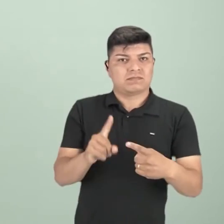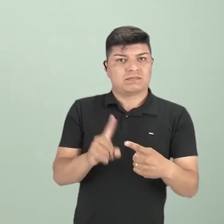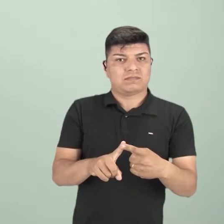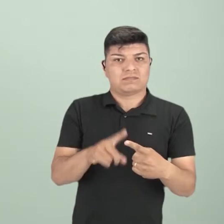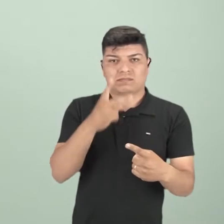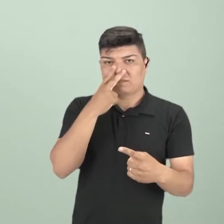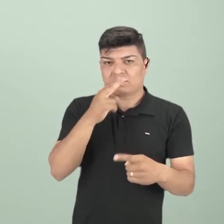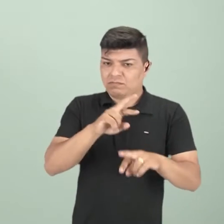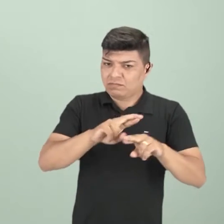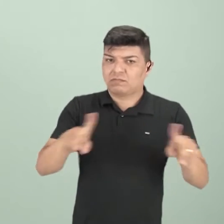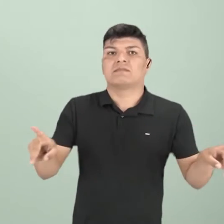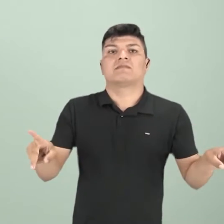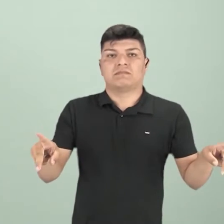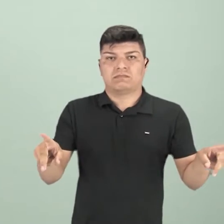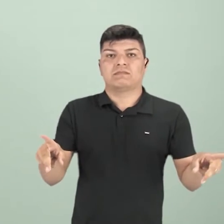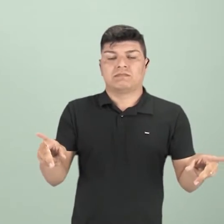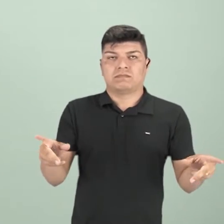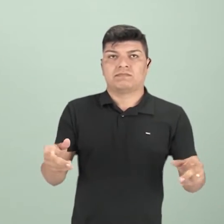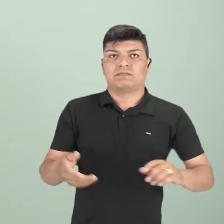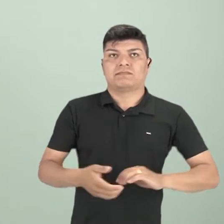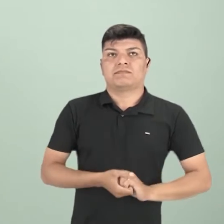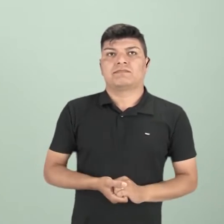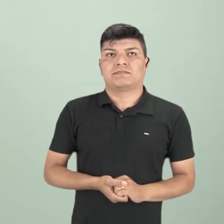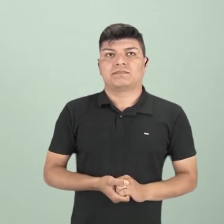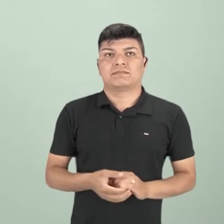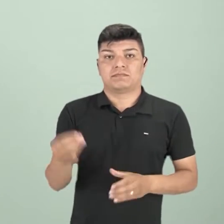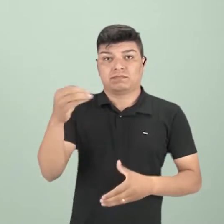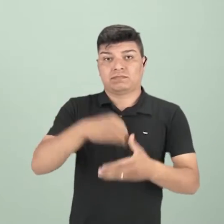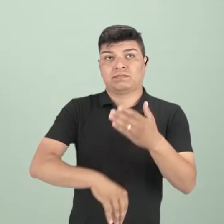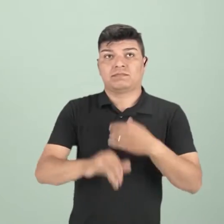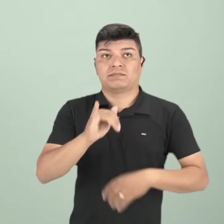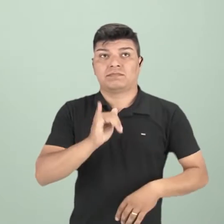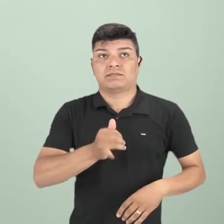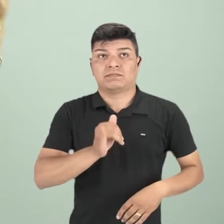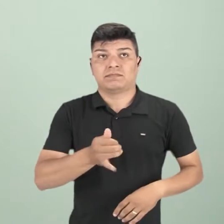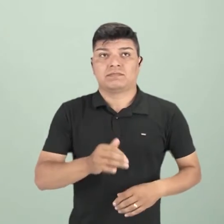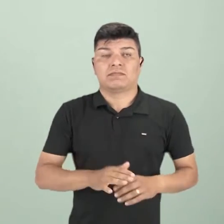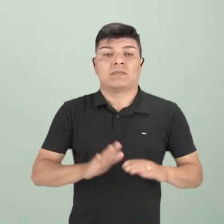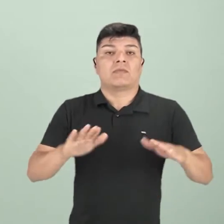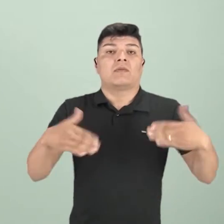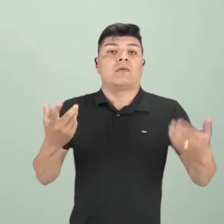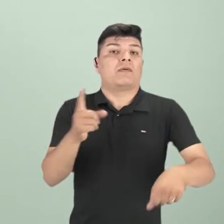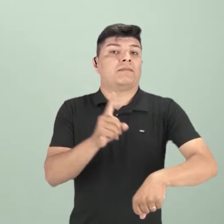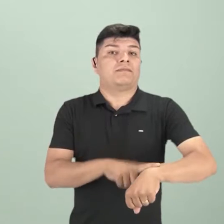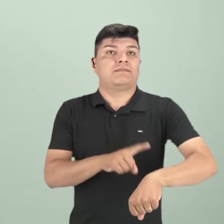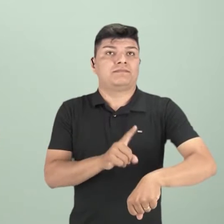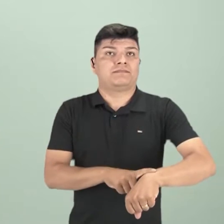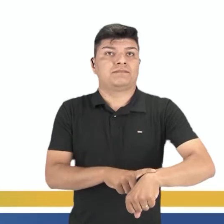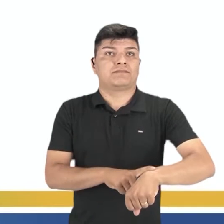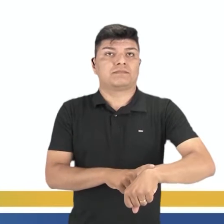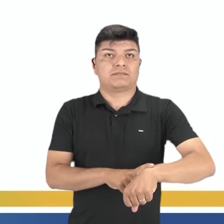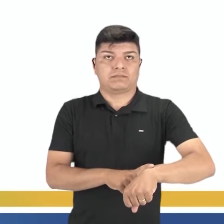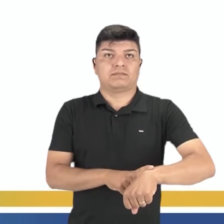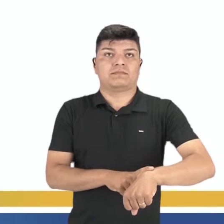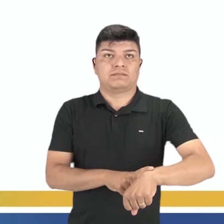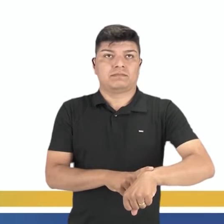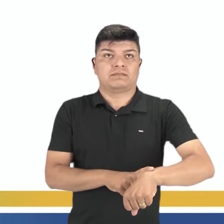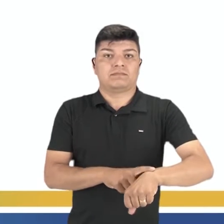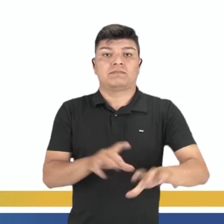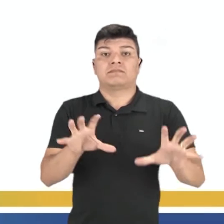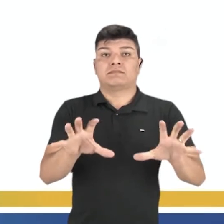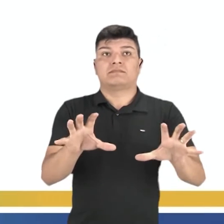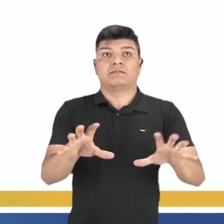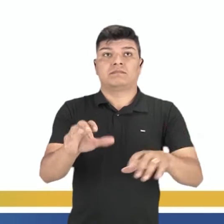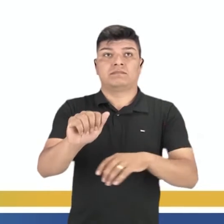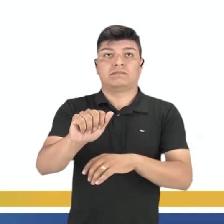uma inferência, uma colocação, tá? Dentro da narrativa. Qual é o tempo? O tempo é, nesse